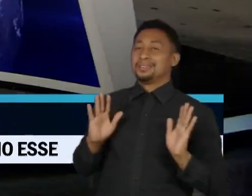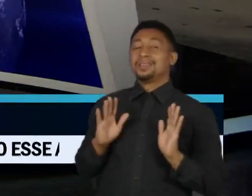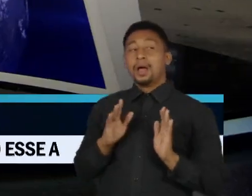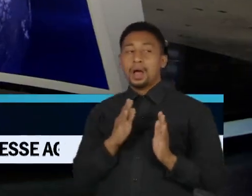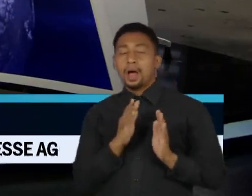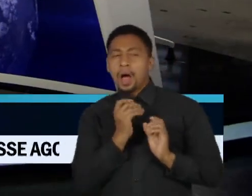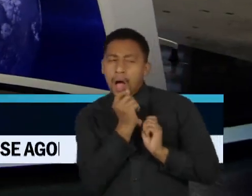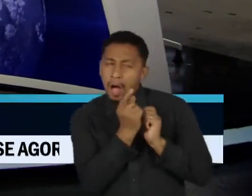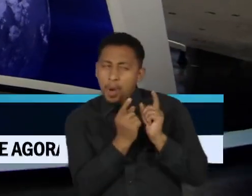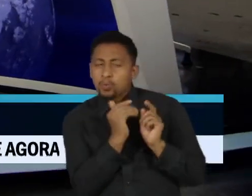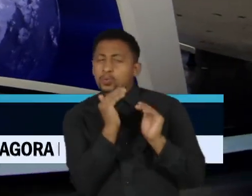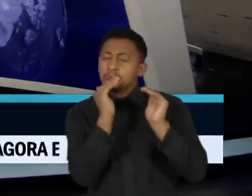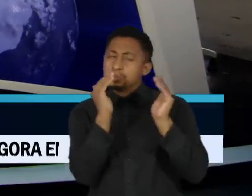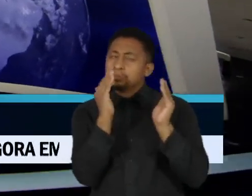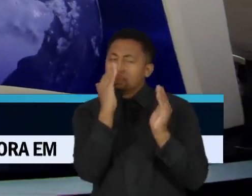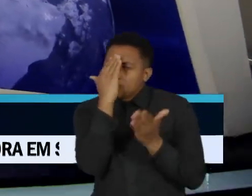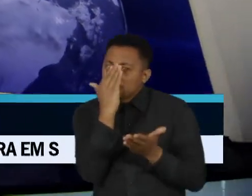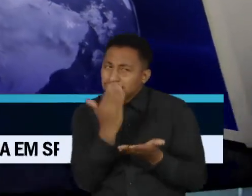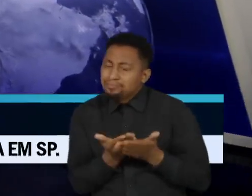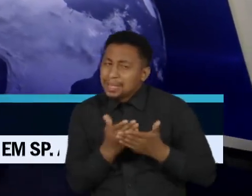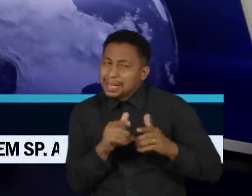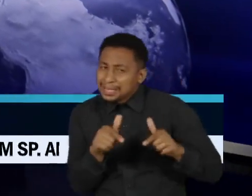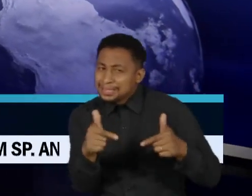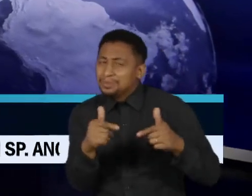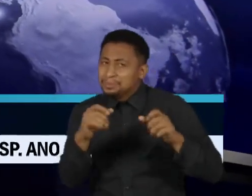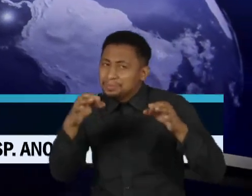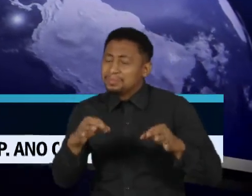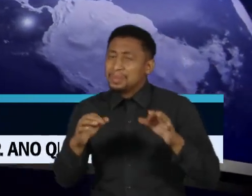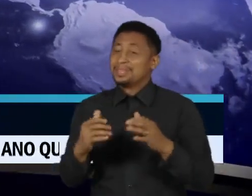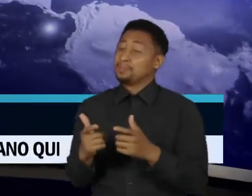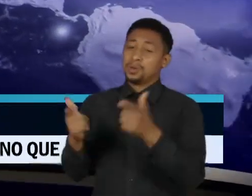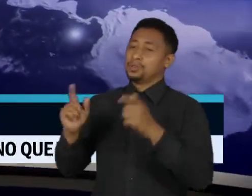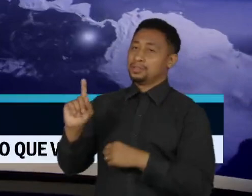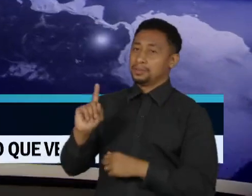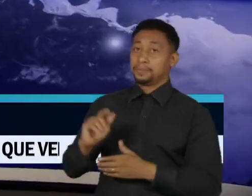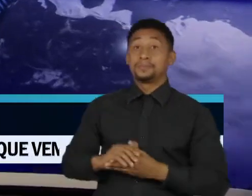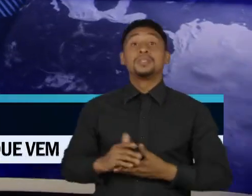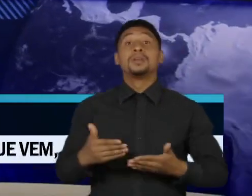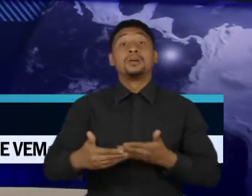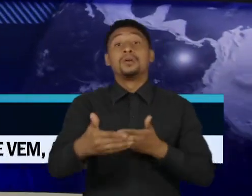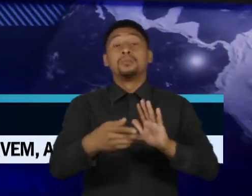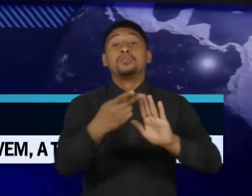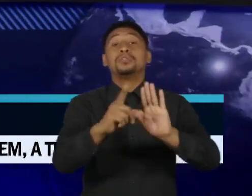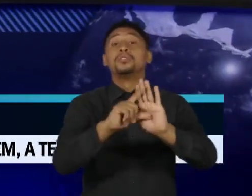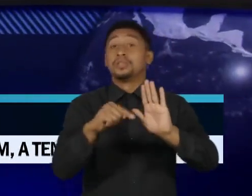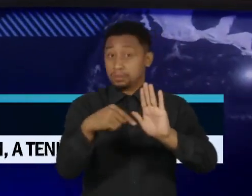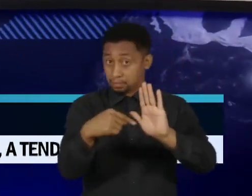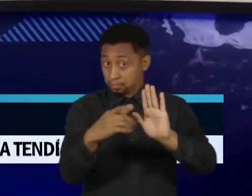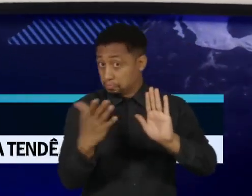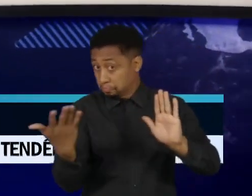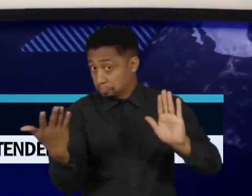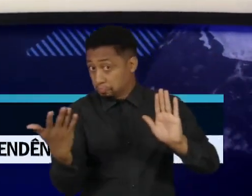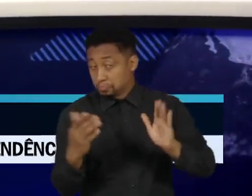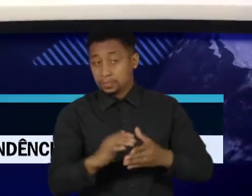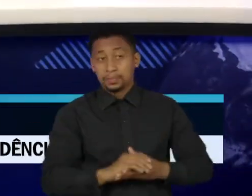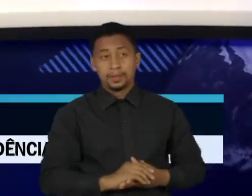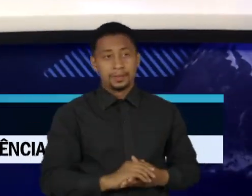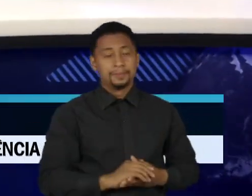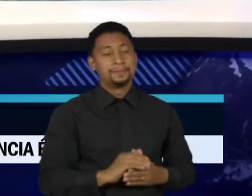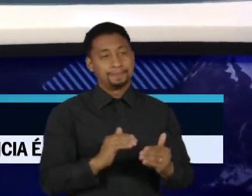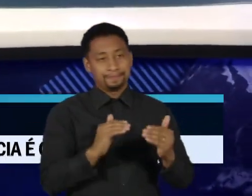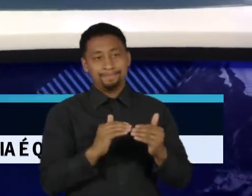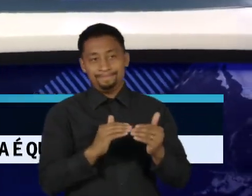você acredita que agora Arthur Lira vai dar celeridade a esse projeto? Olha, eu compartilho